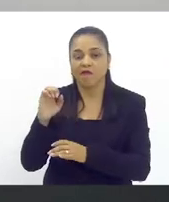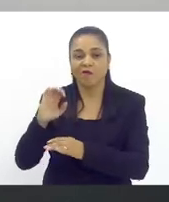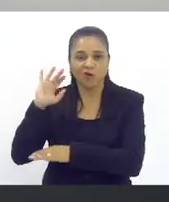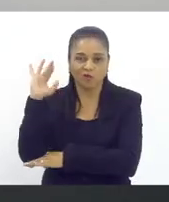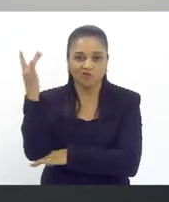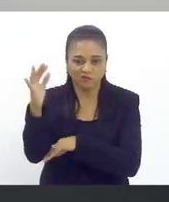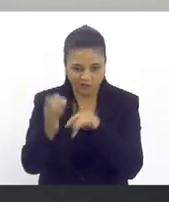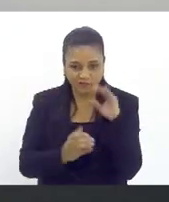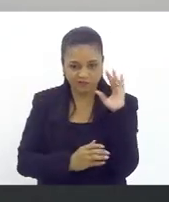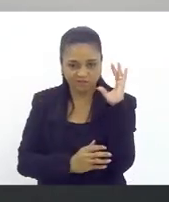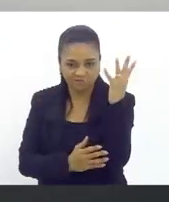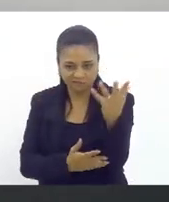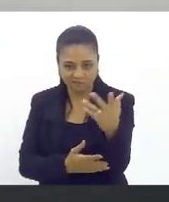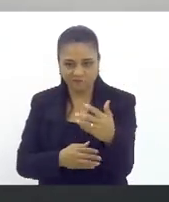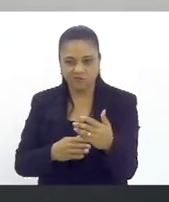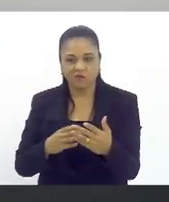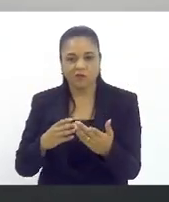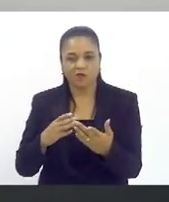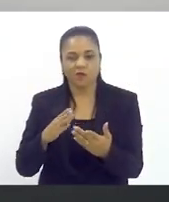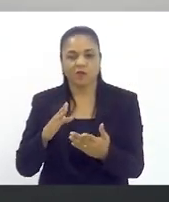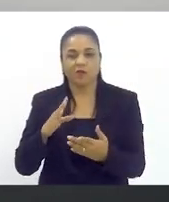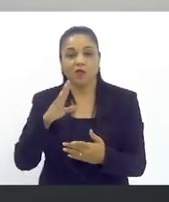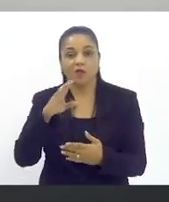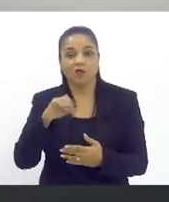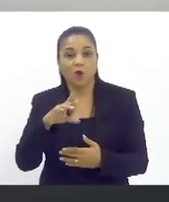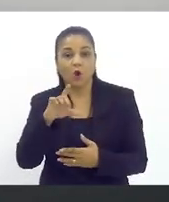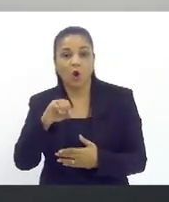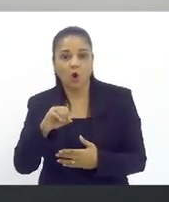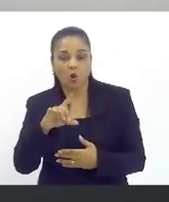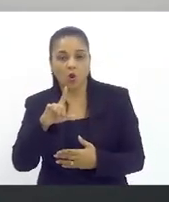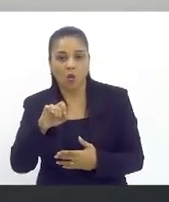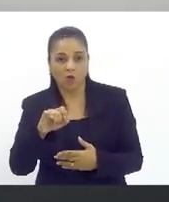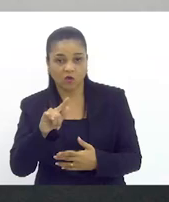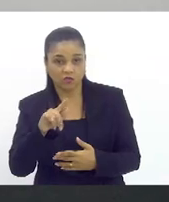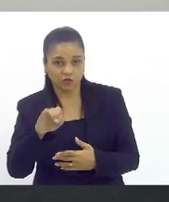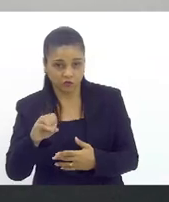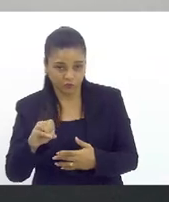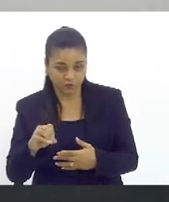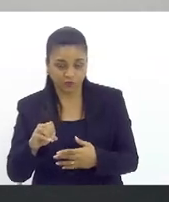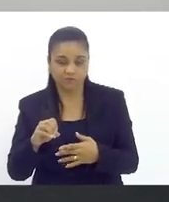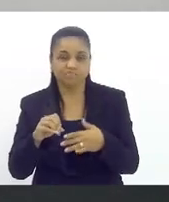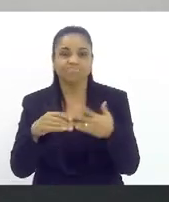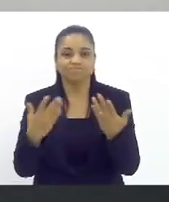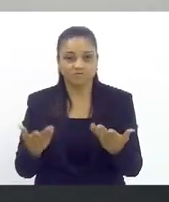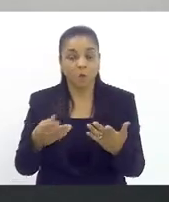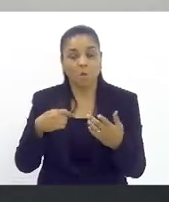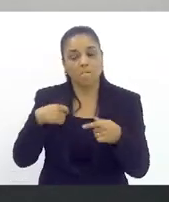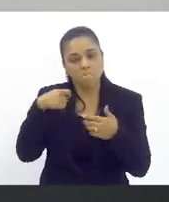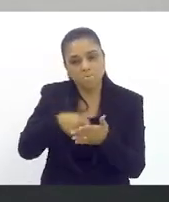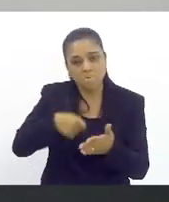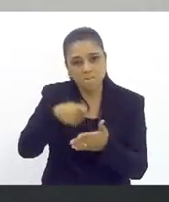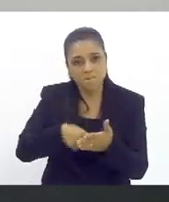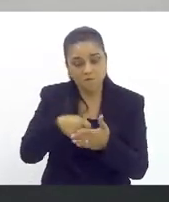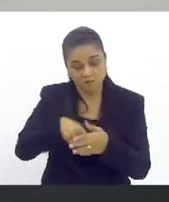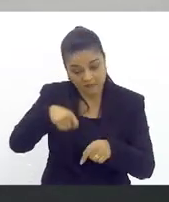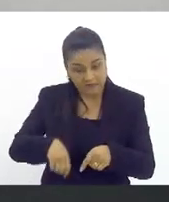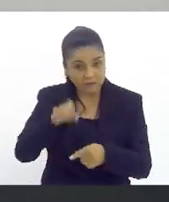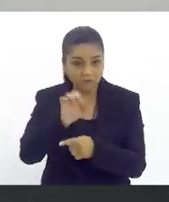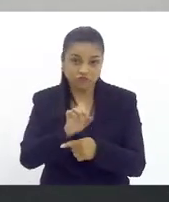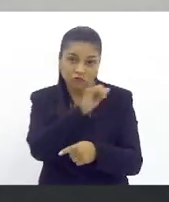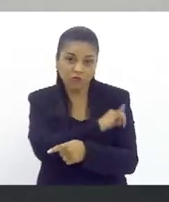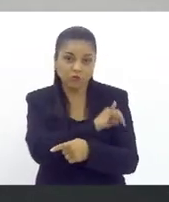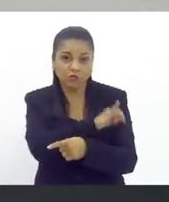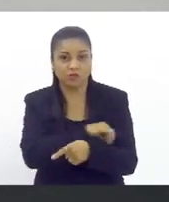aqui tem muito mais adequação e persistência no nosso território do que